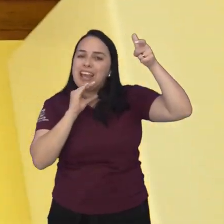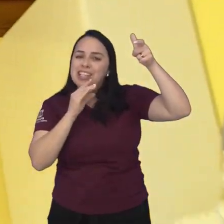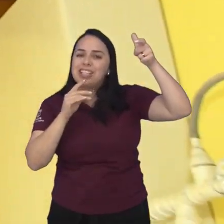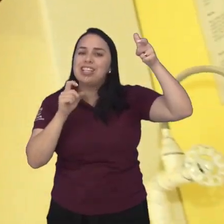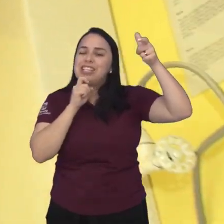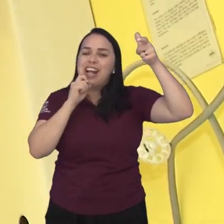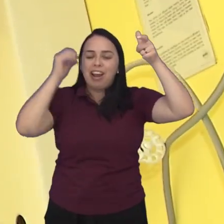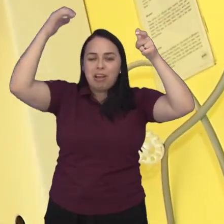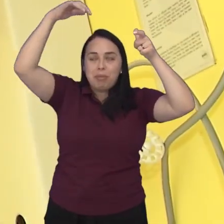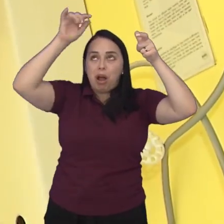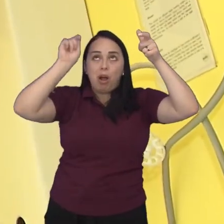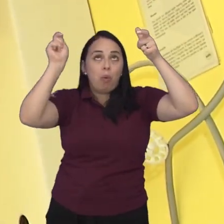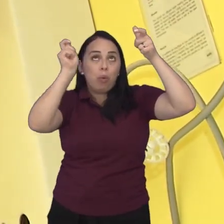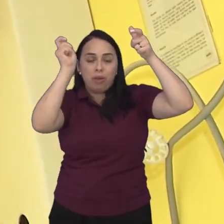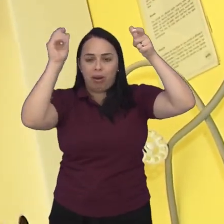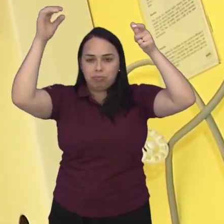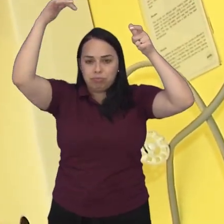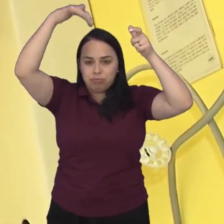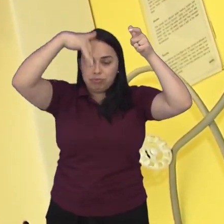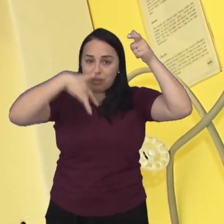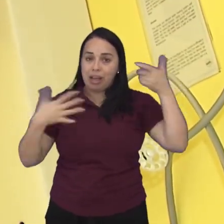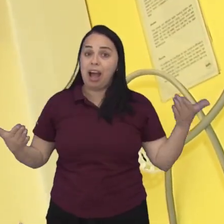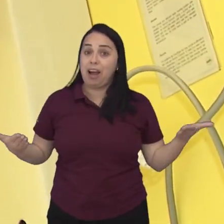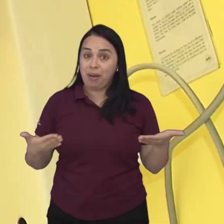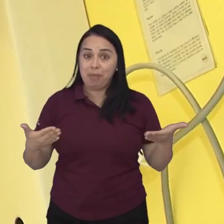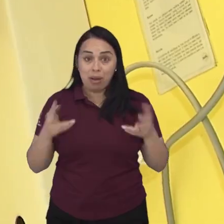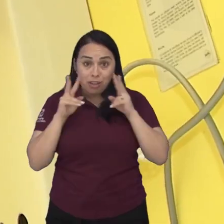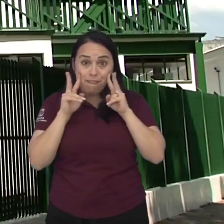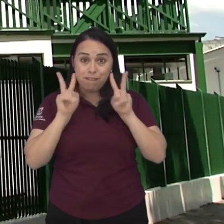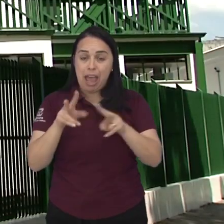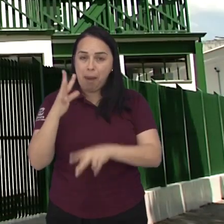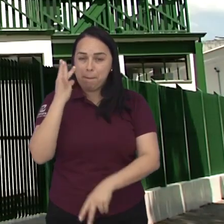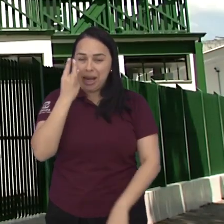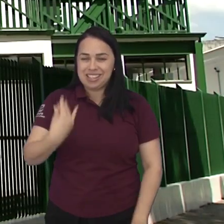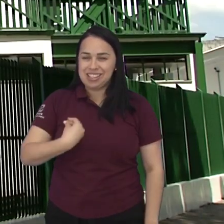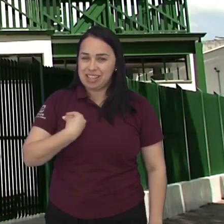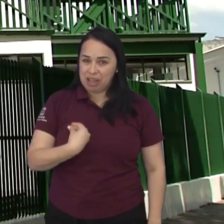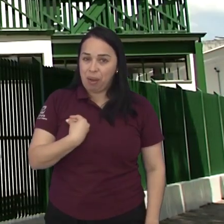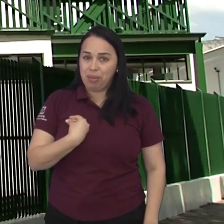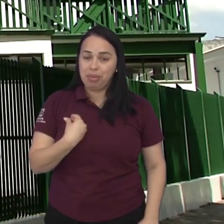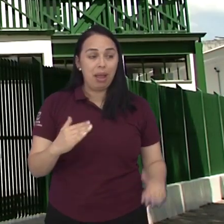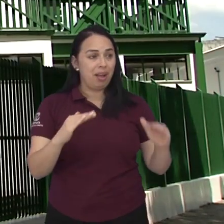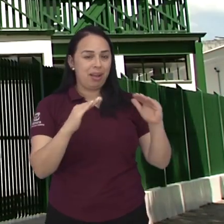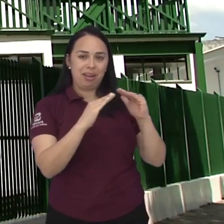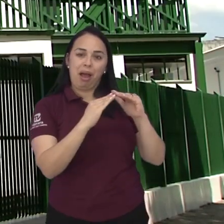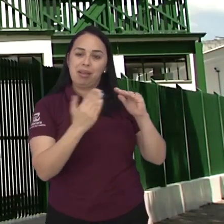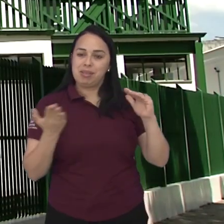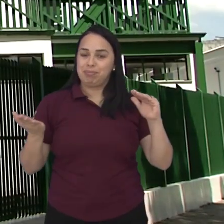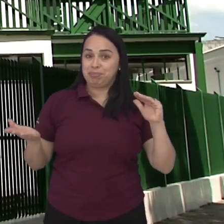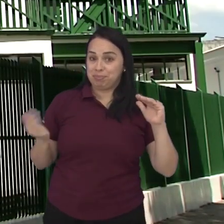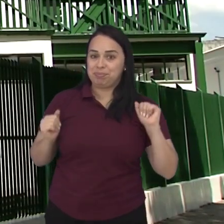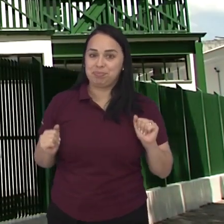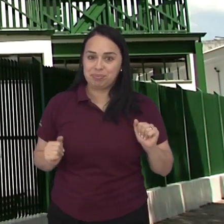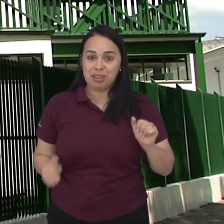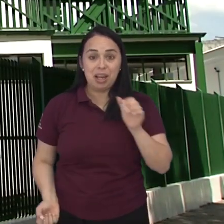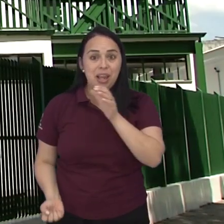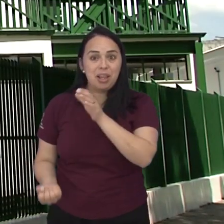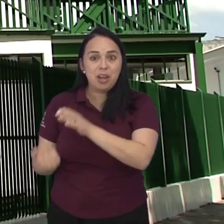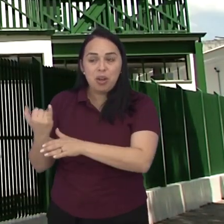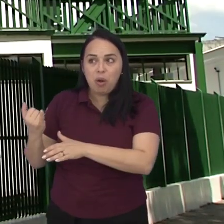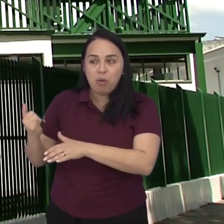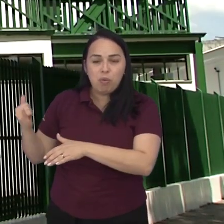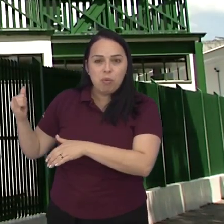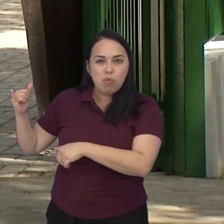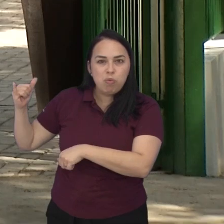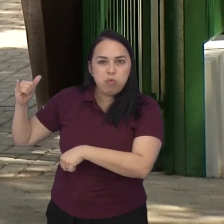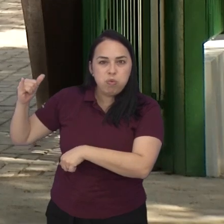entradas para água quente e fria para o controle da temperatura. Tudo isso agora pode ser visto de perto na réplica da casa de Alberto